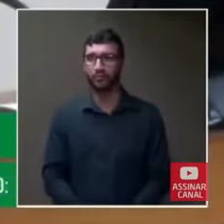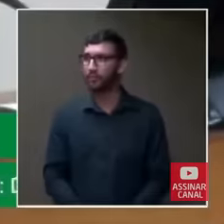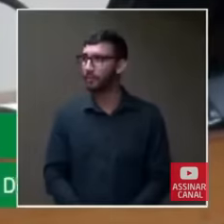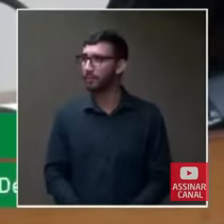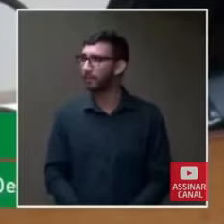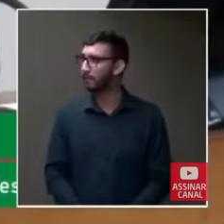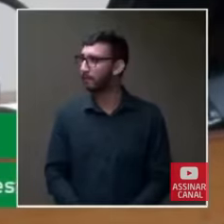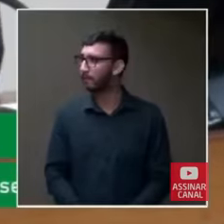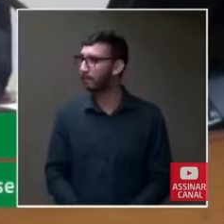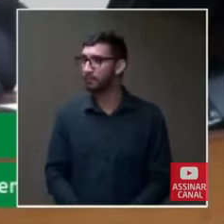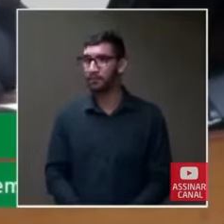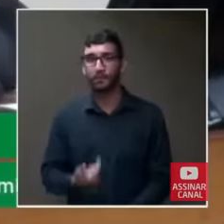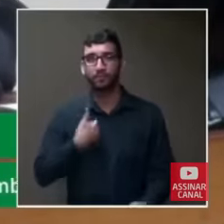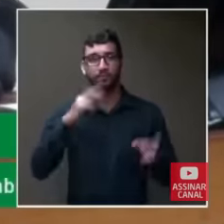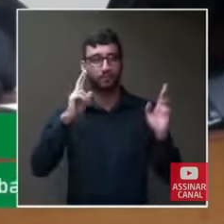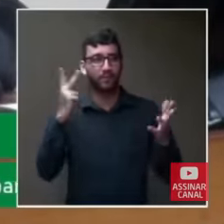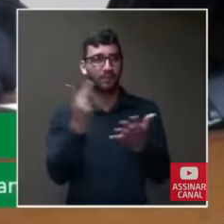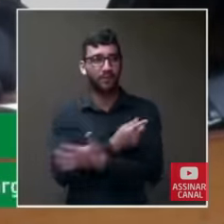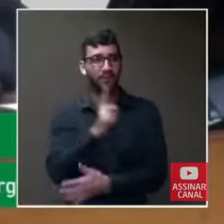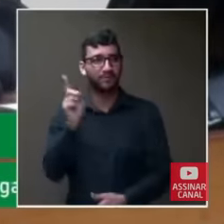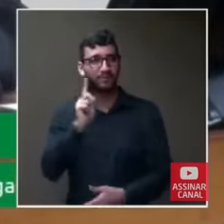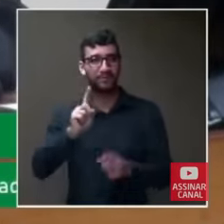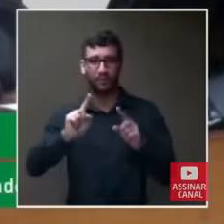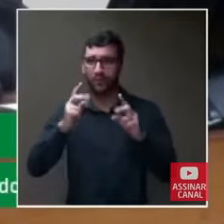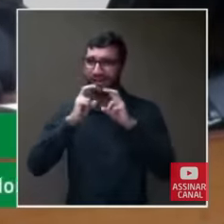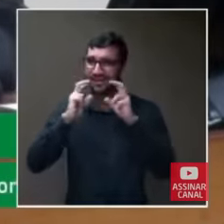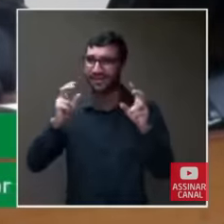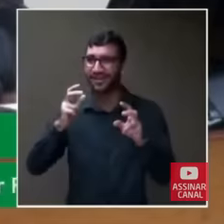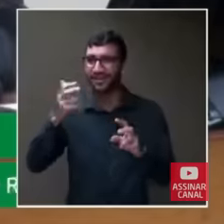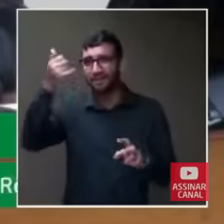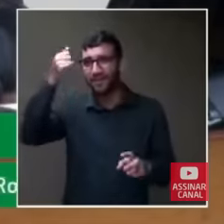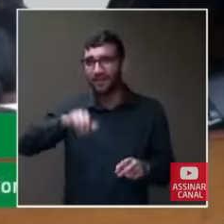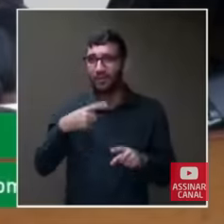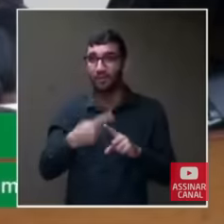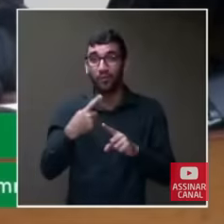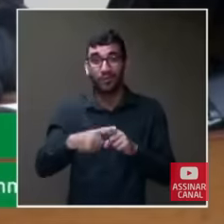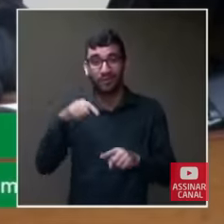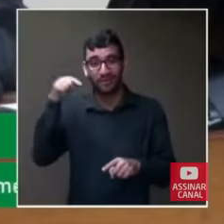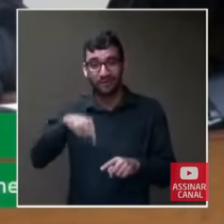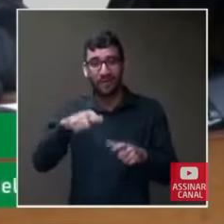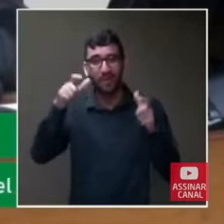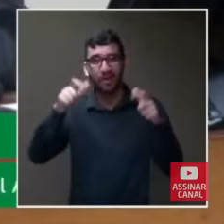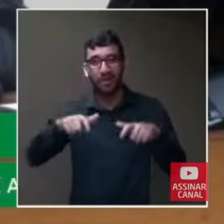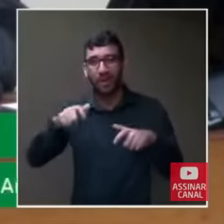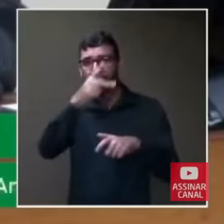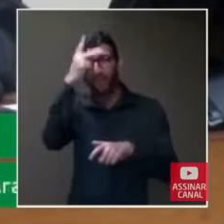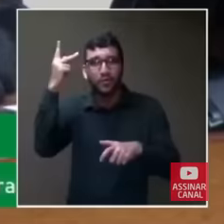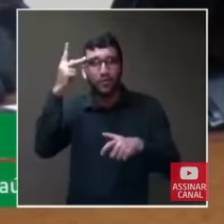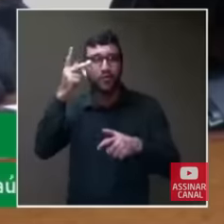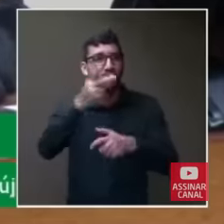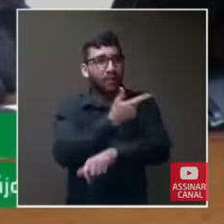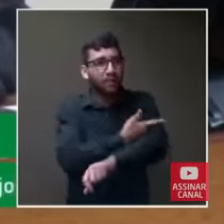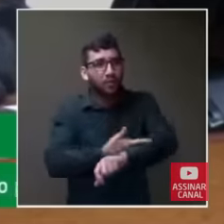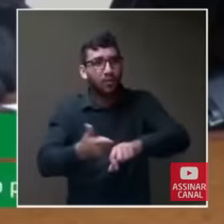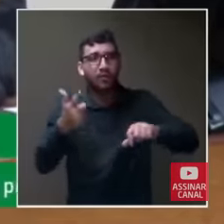doutor. Espero que não ocorra mais isso e que o senhor não berre aqui, não grite, porque aqui é um local de pessoas